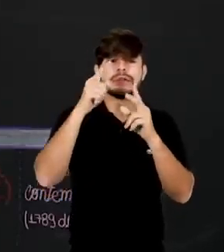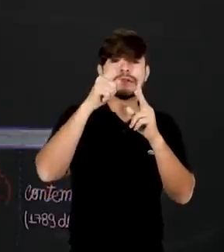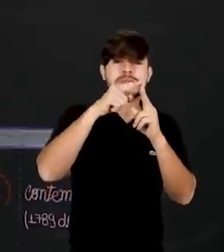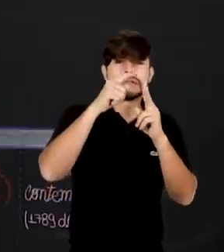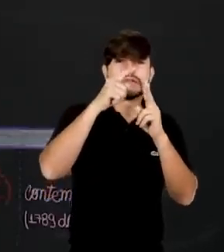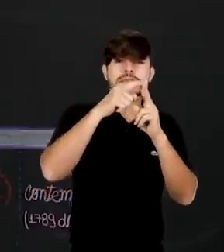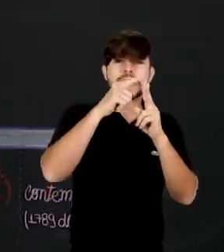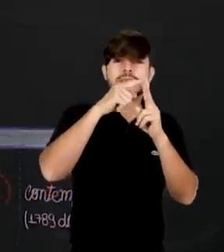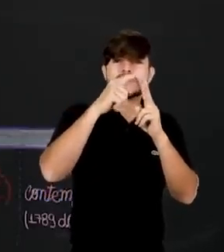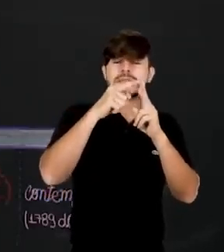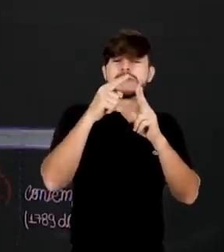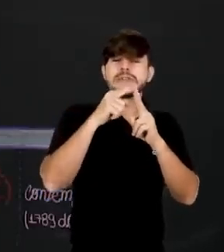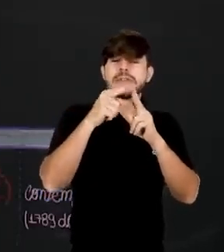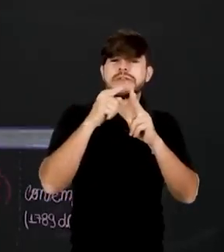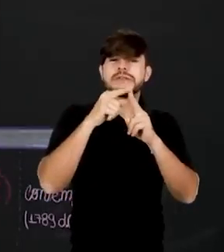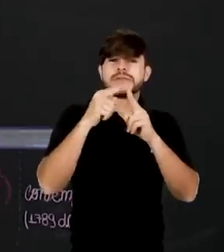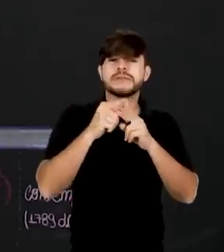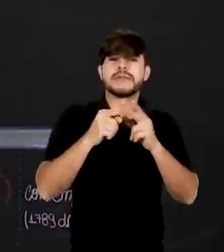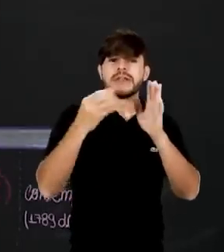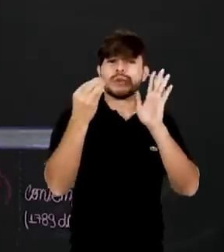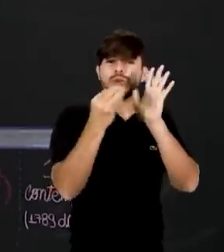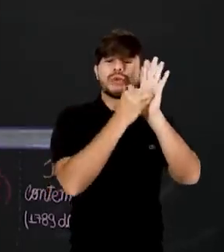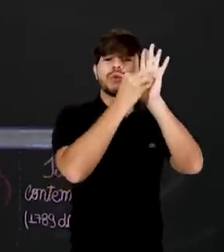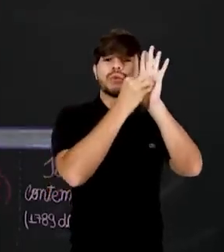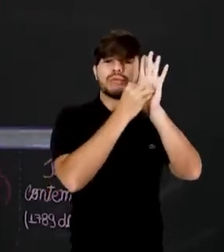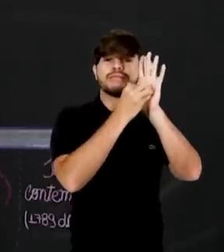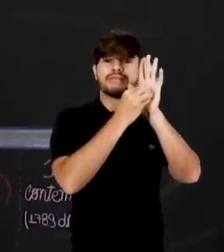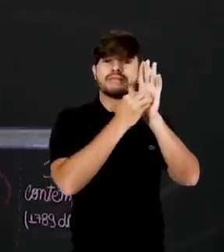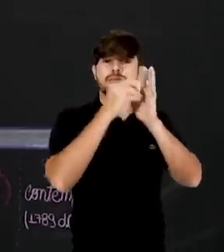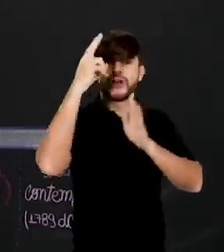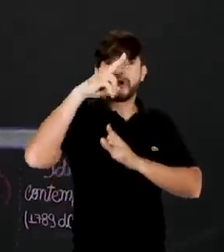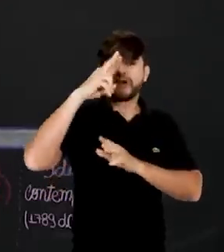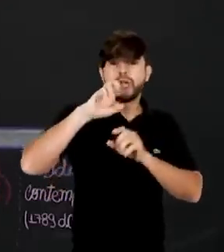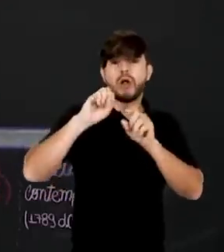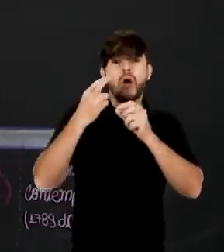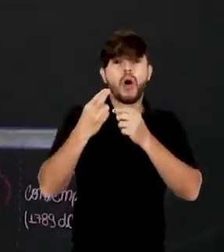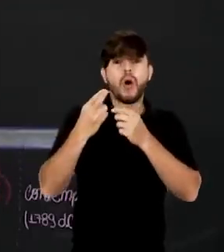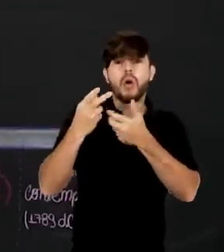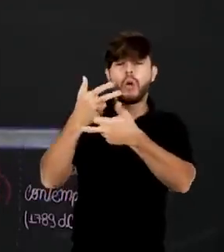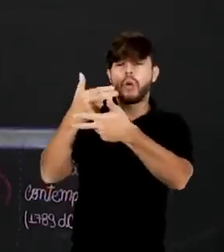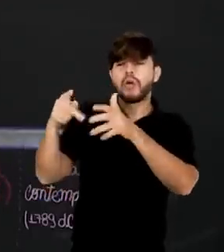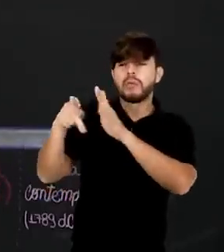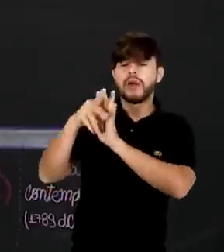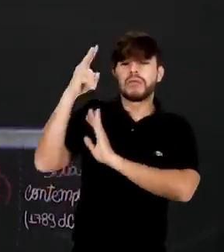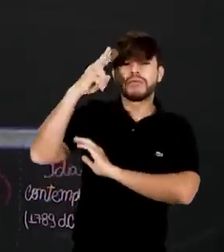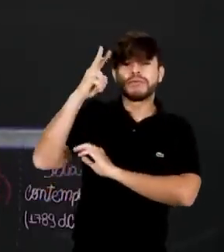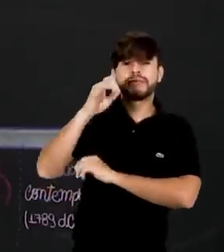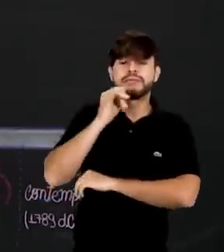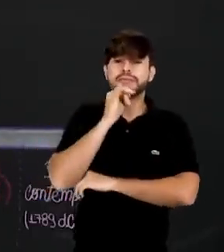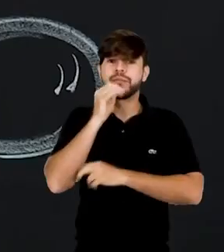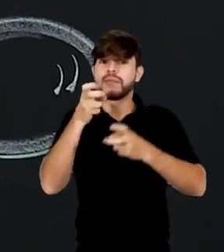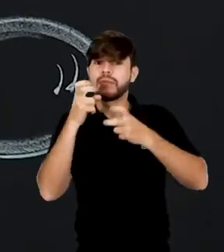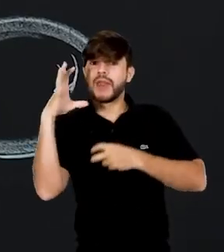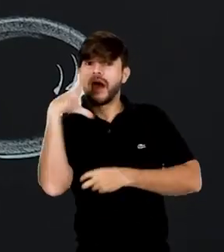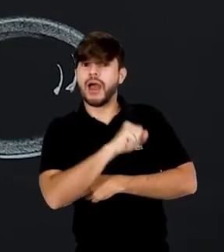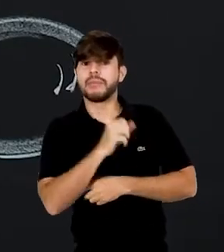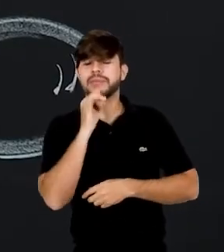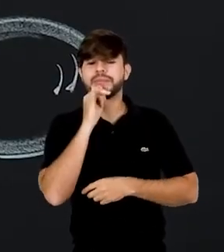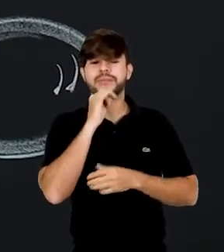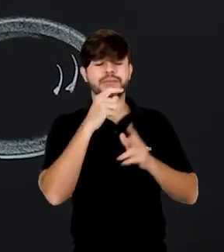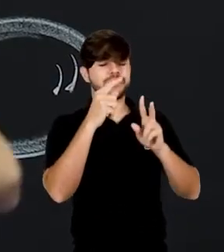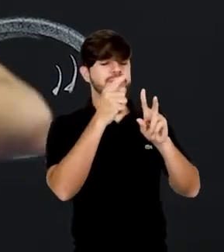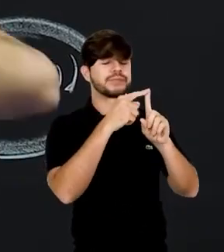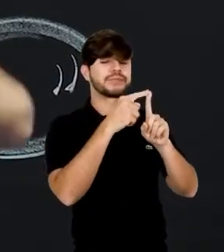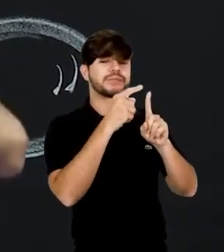documentos históricos ou fontes históricas. Parece difícil, mas não é. Olha como você vai saber rápido. Os